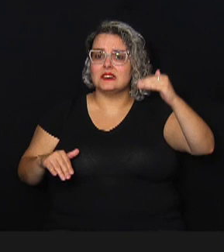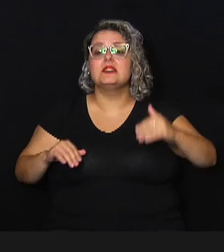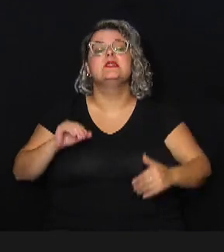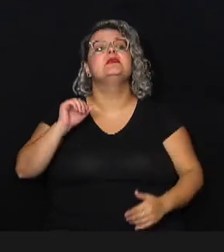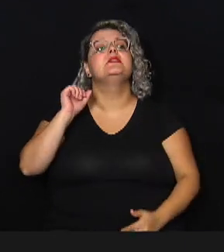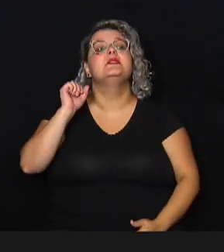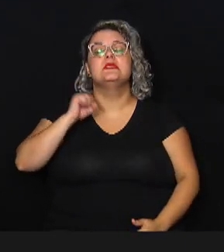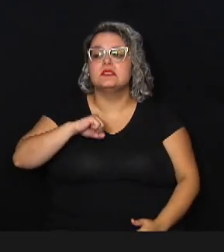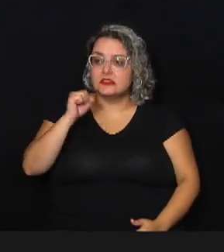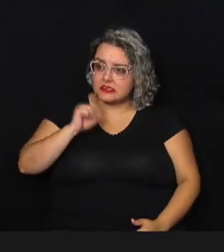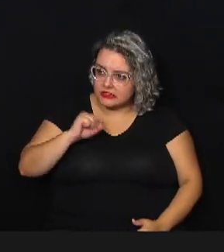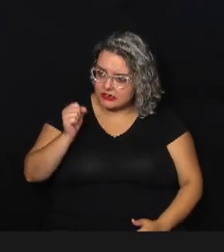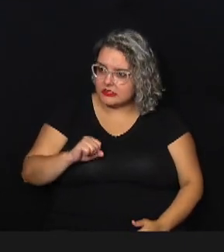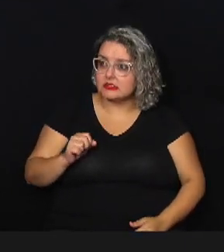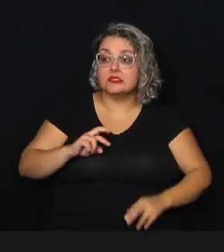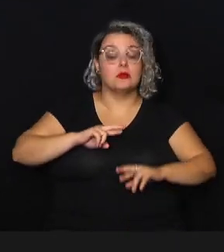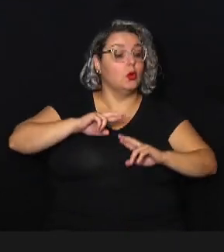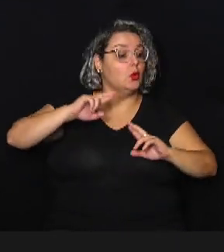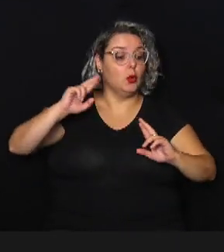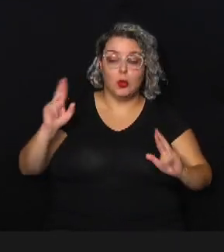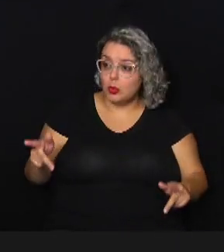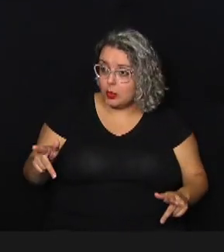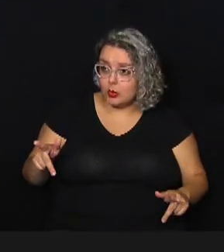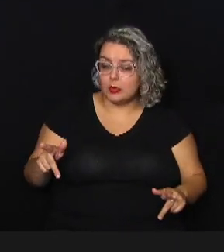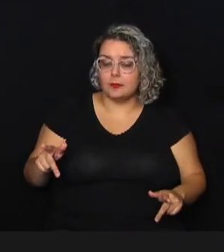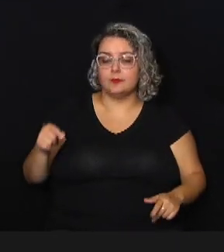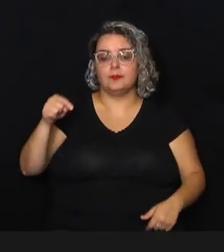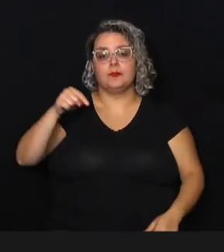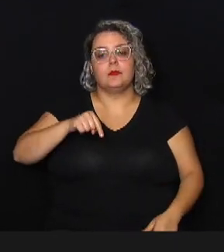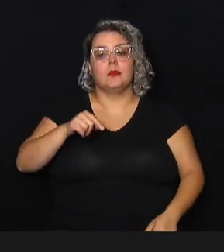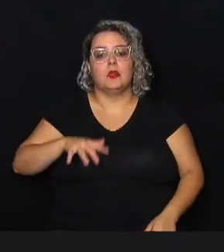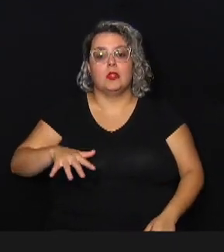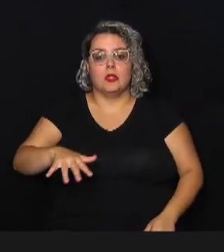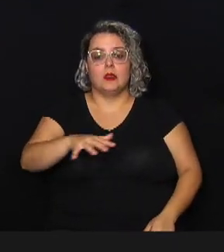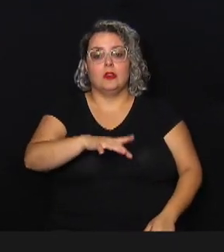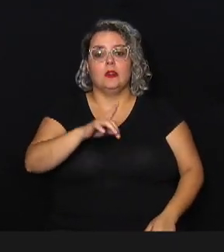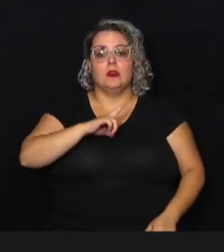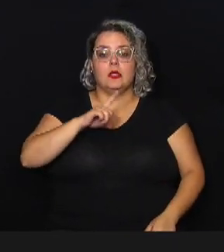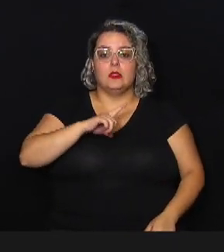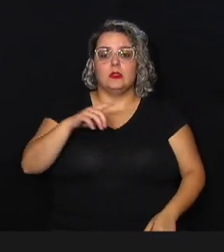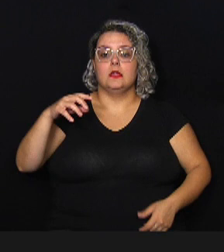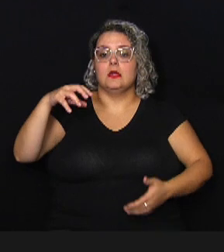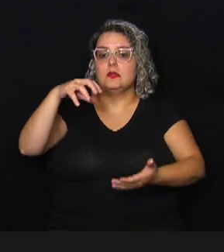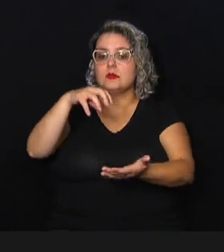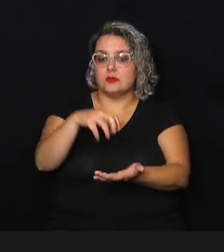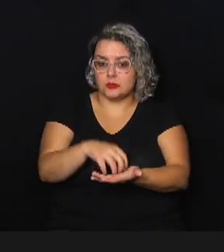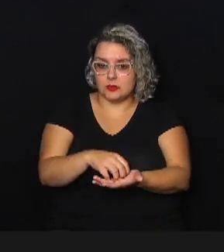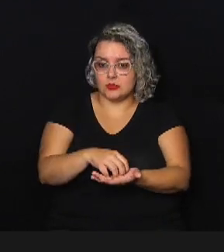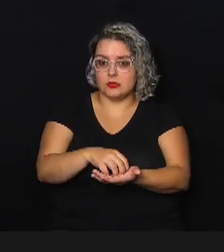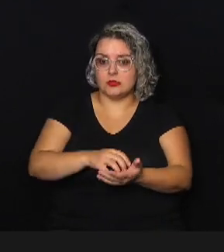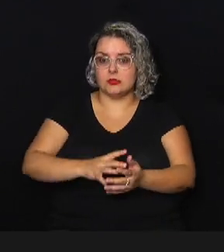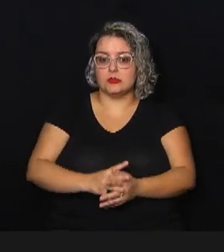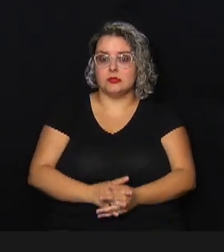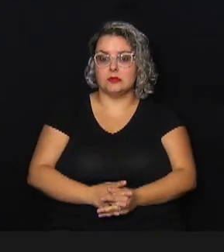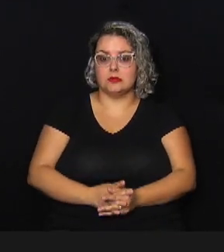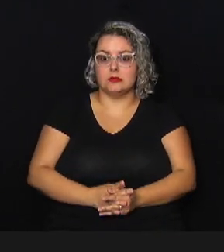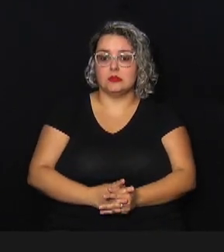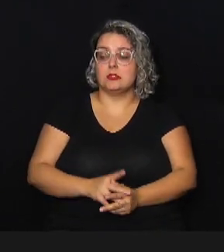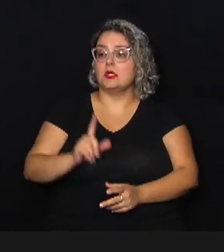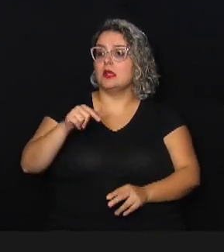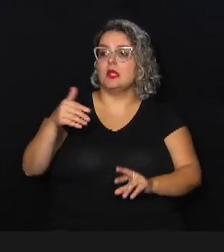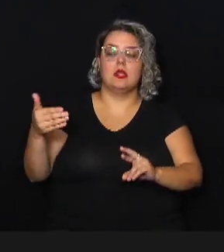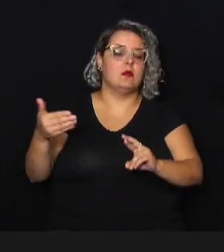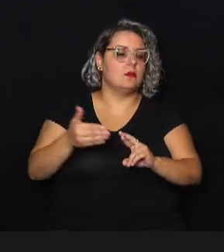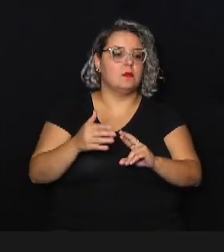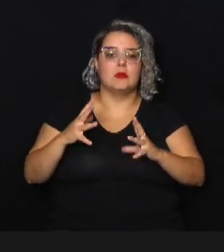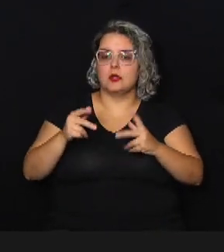muita diferença, tá? O tratamento, a gente aqui na nossa região, a gente tem um centro que é referência para todo o Brasil, que